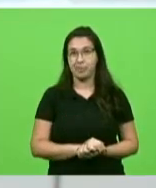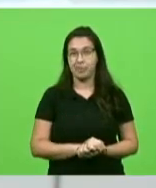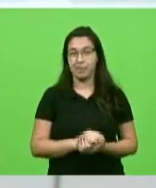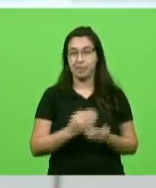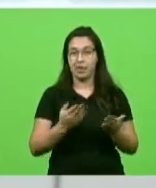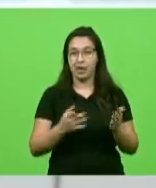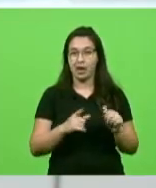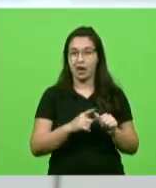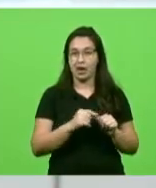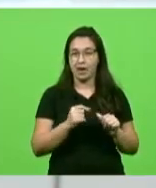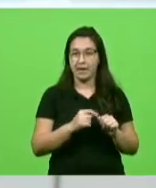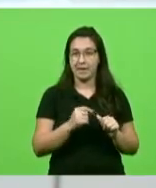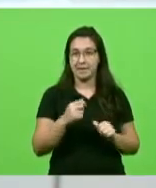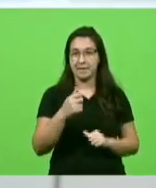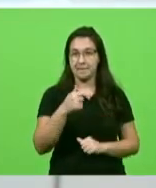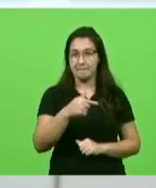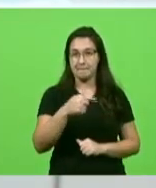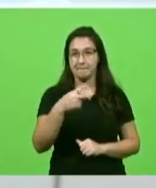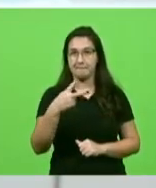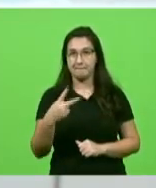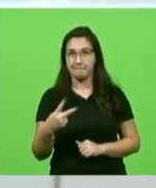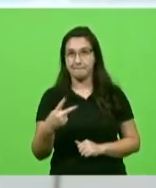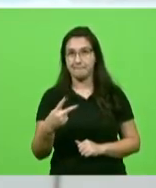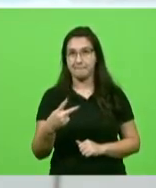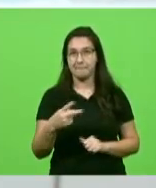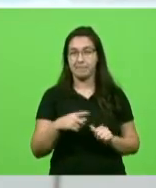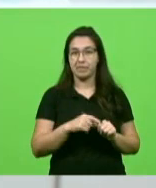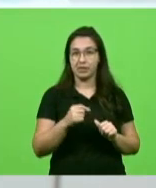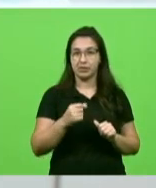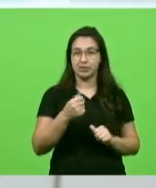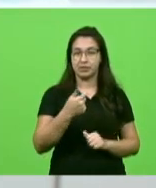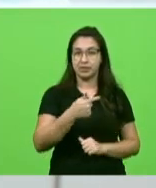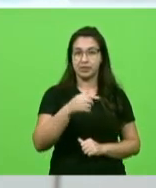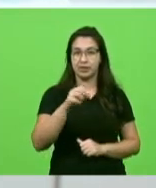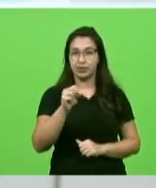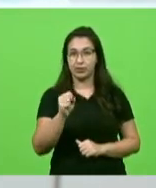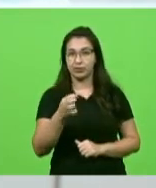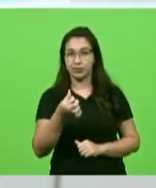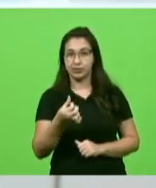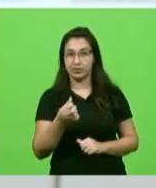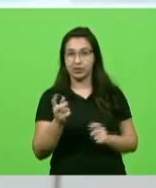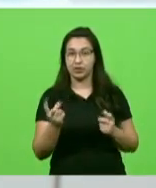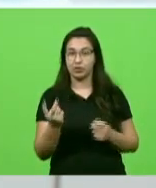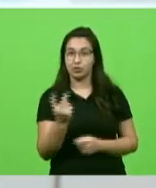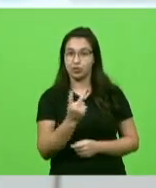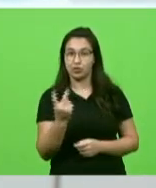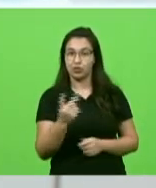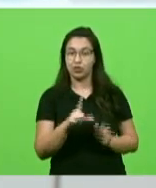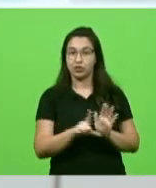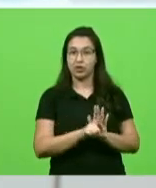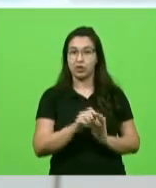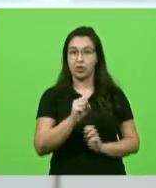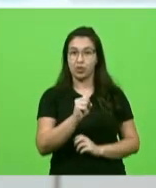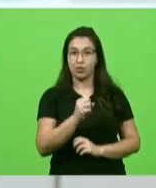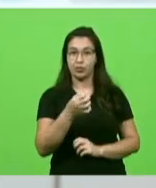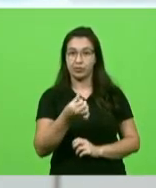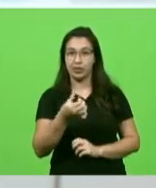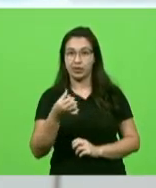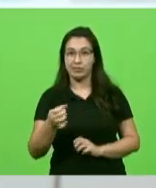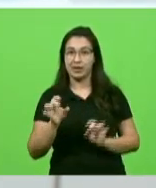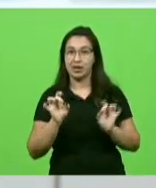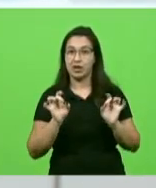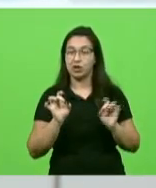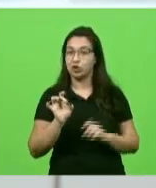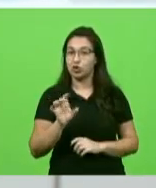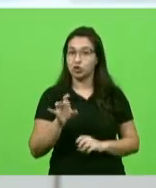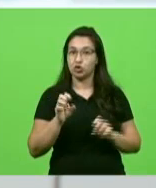expressa no artigo 72 no comando do arquivo 78/6 ambos da lei 866 somente é